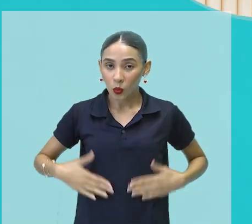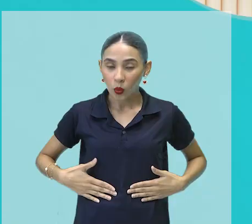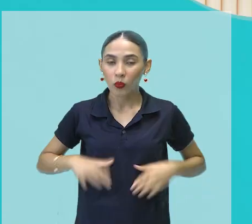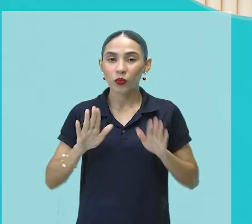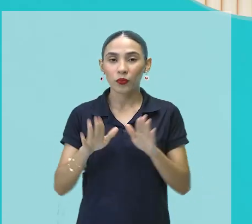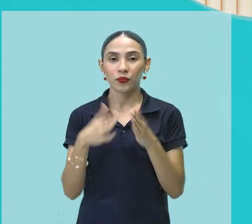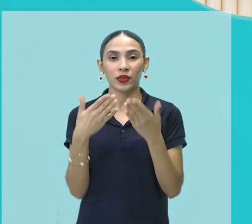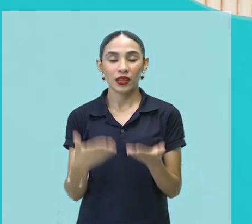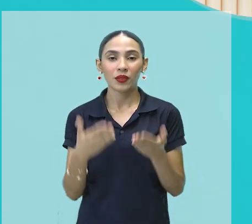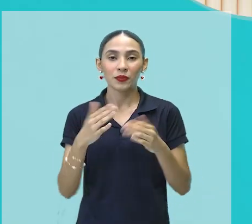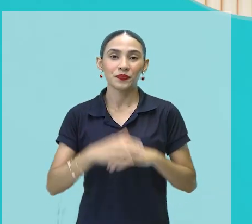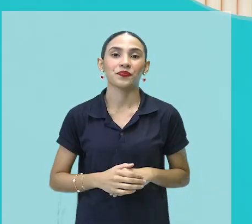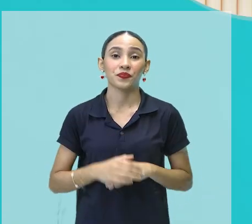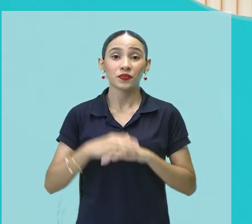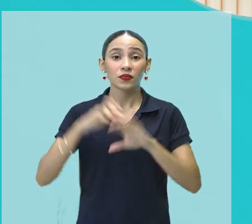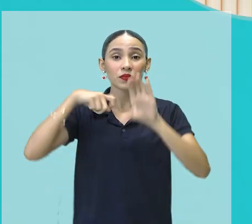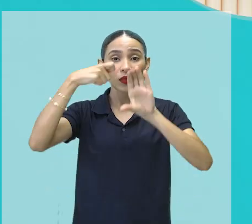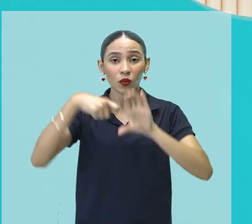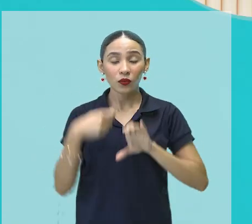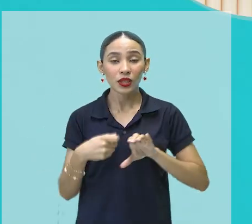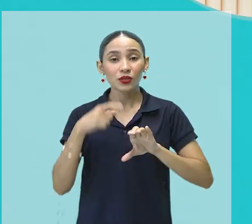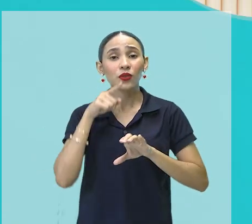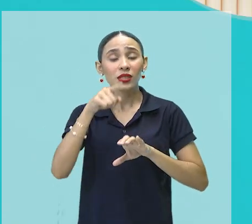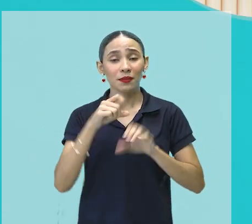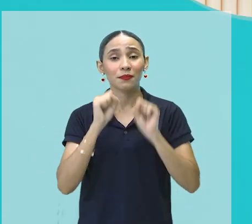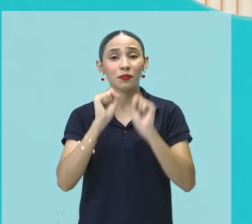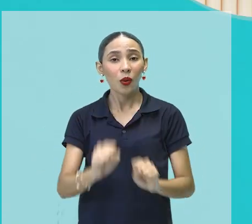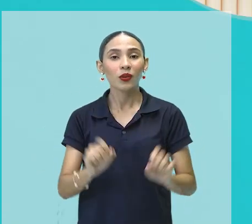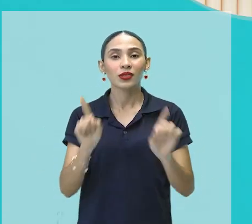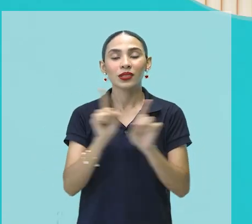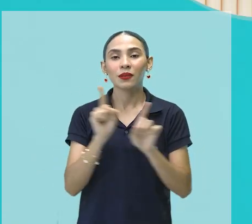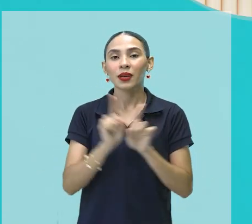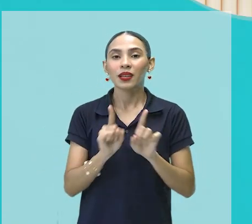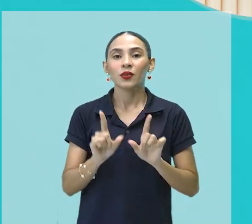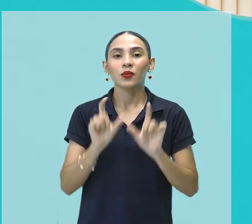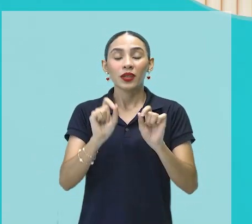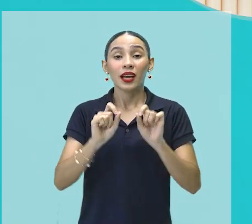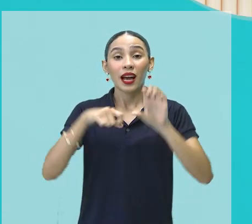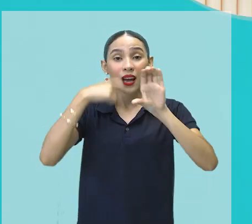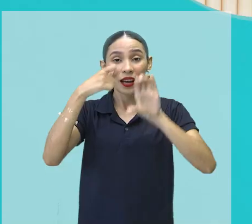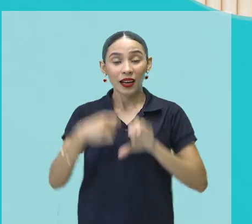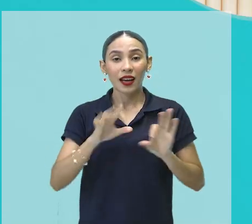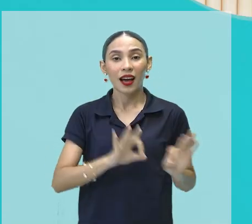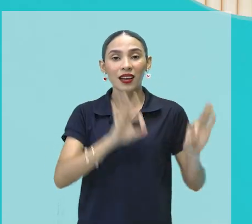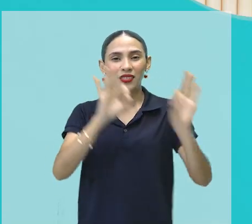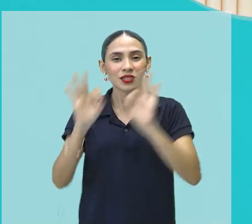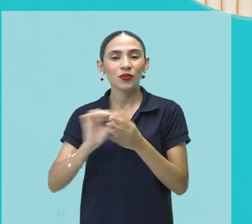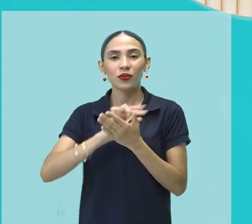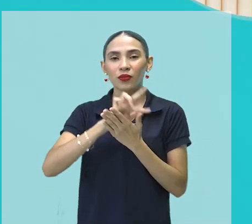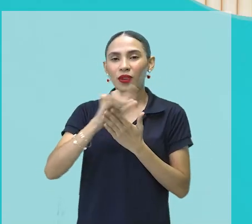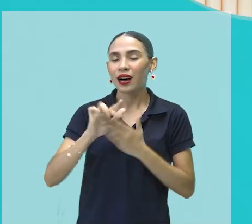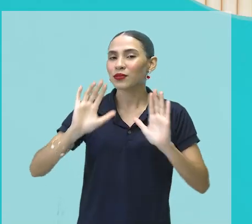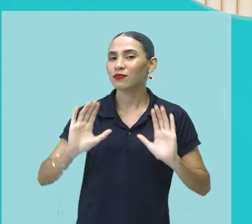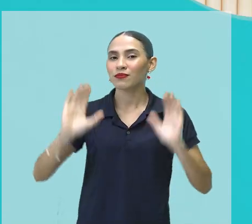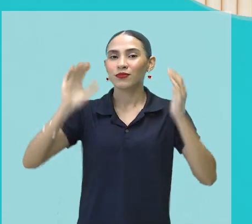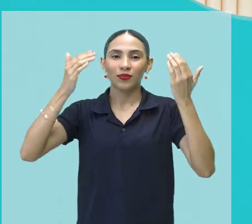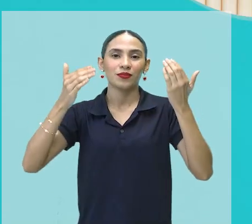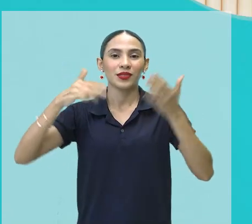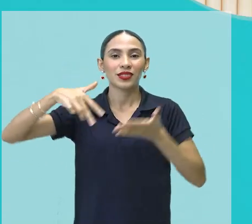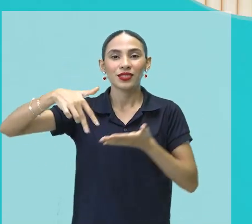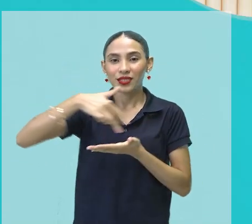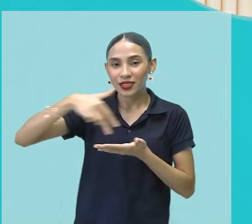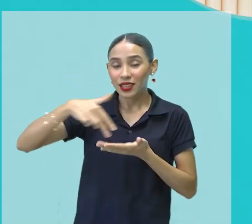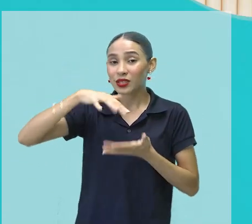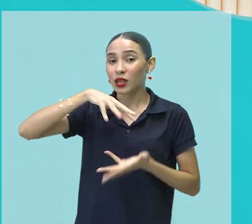Então, através do vídeo, você pode assistir a inúmeros espetáculos de danças